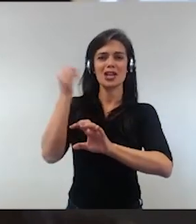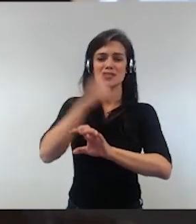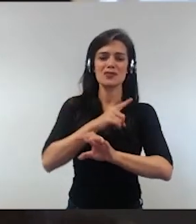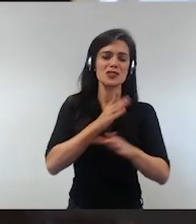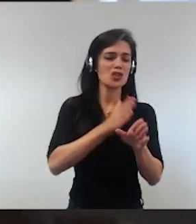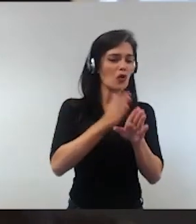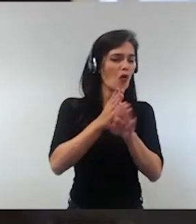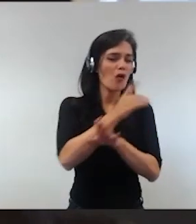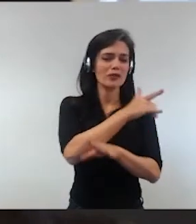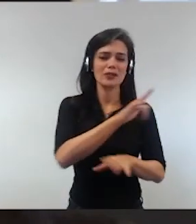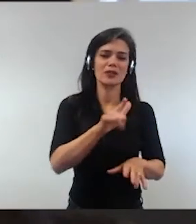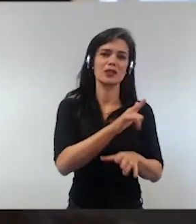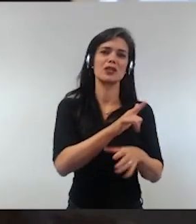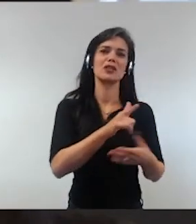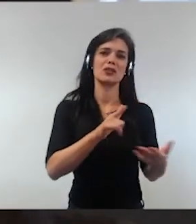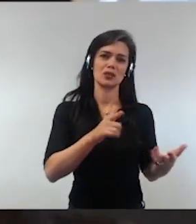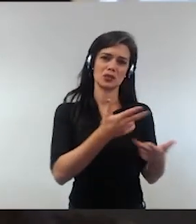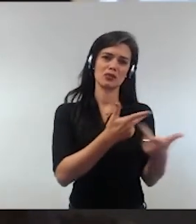encontrar em outras